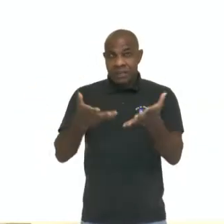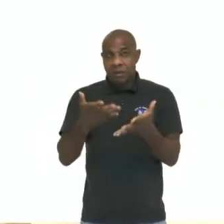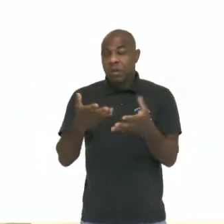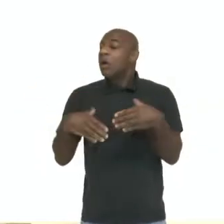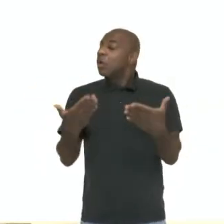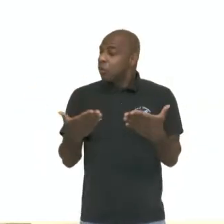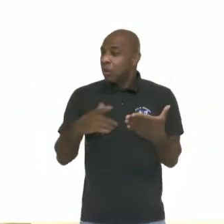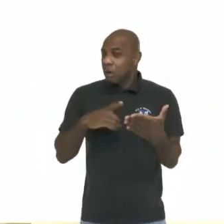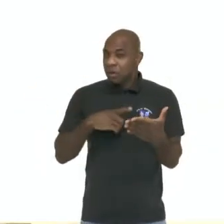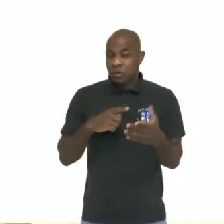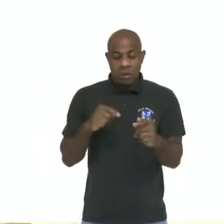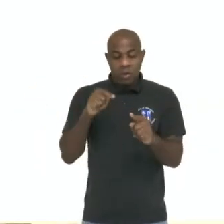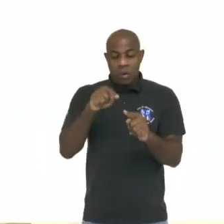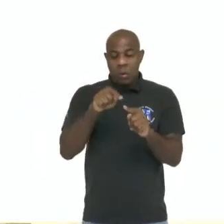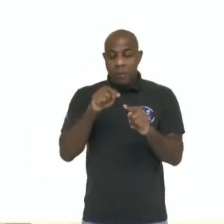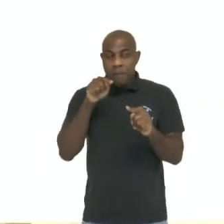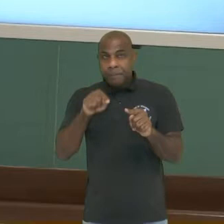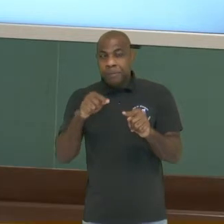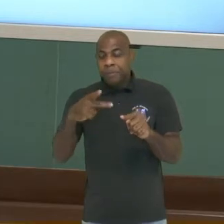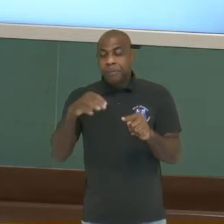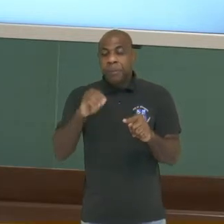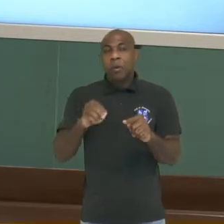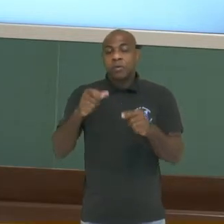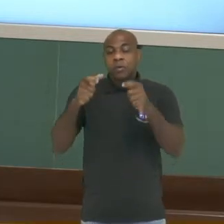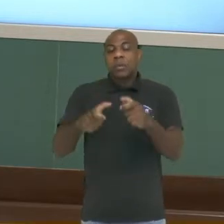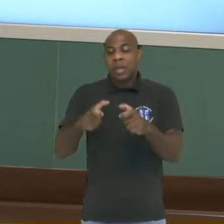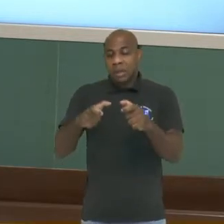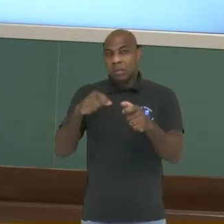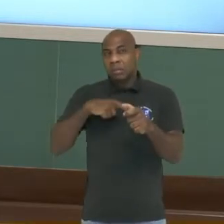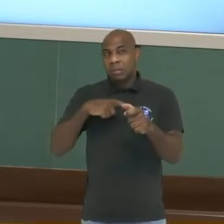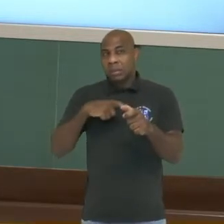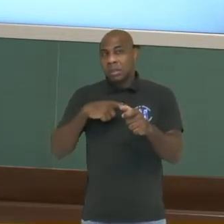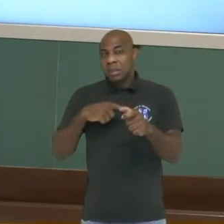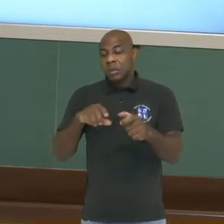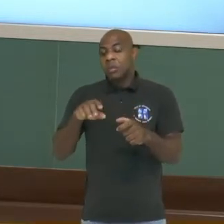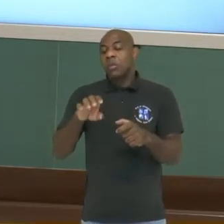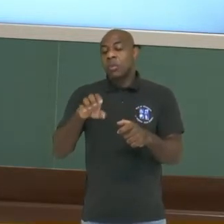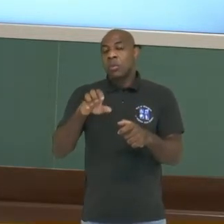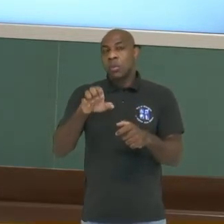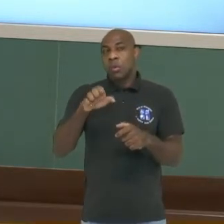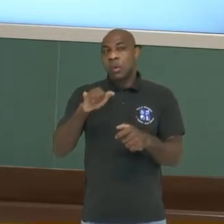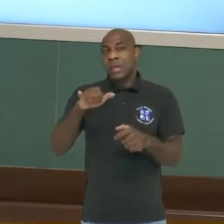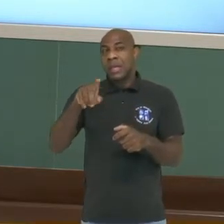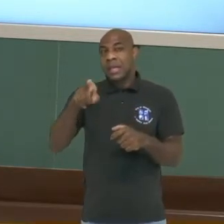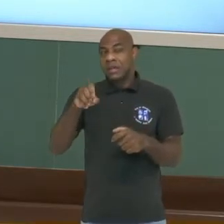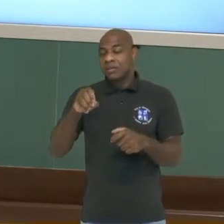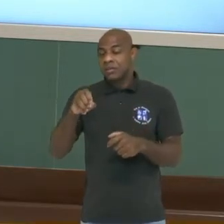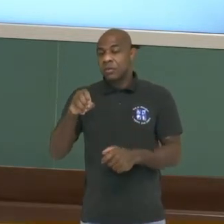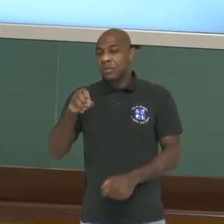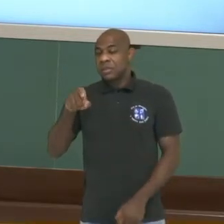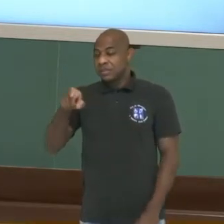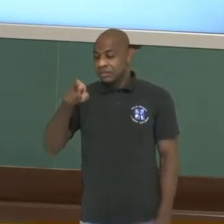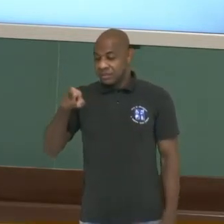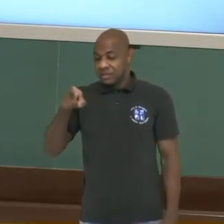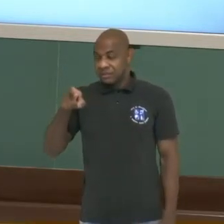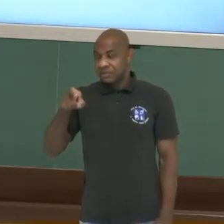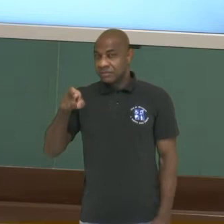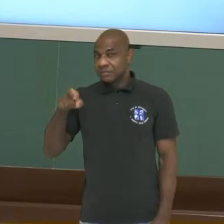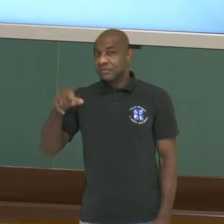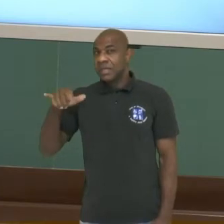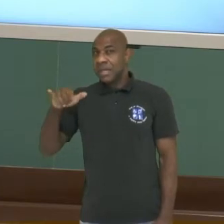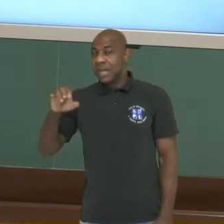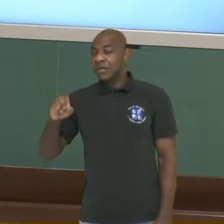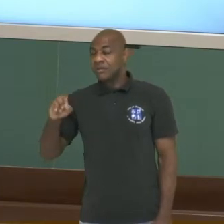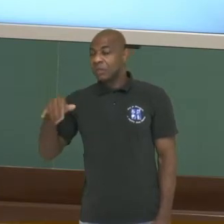de intersecção depois, são duas questões, com o eixo X e o eixo Y. Então, primeira coisa, o que vocês vão ter que fazer? Vou